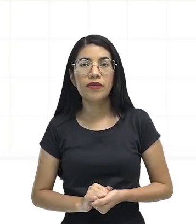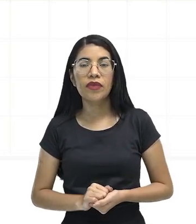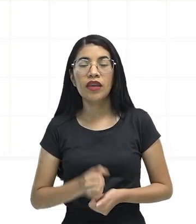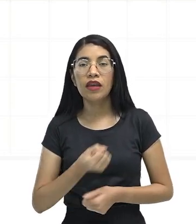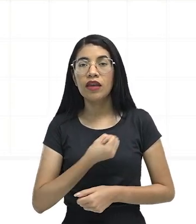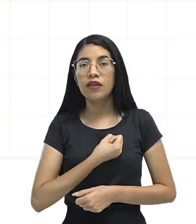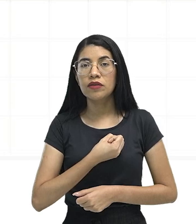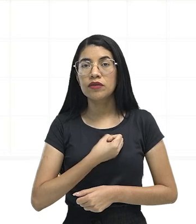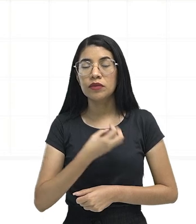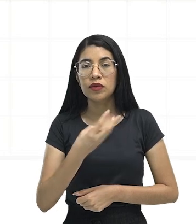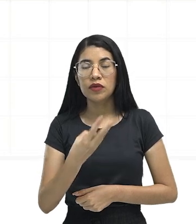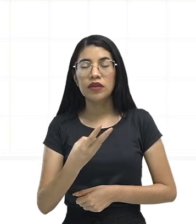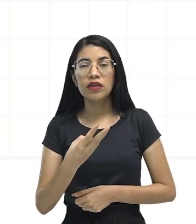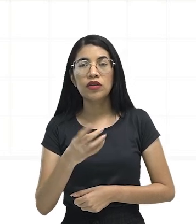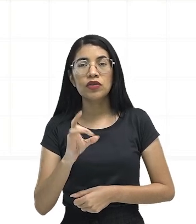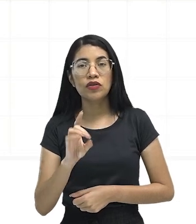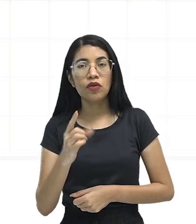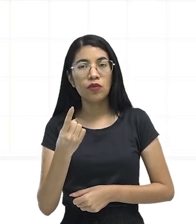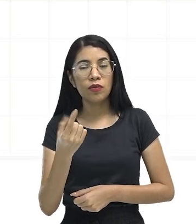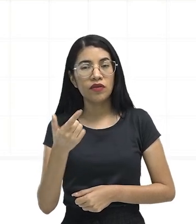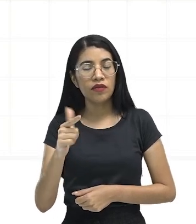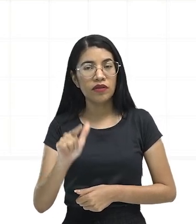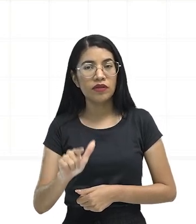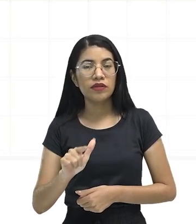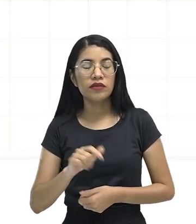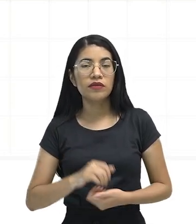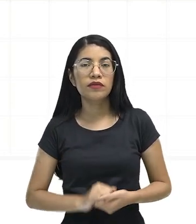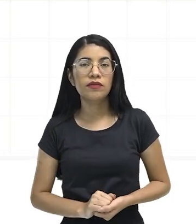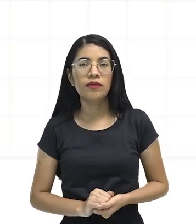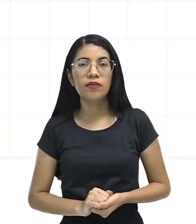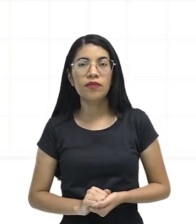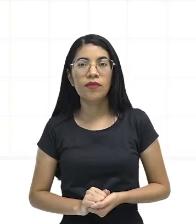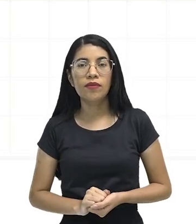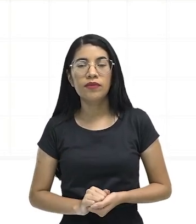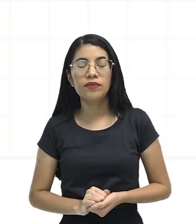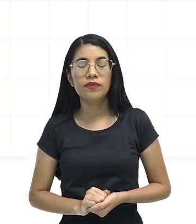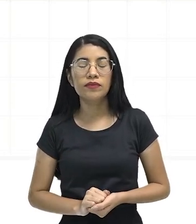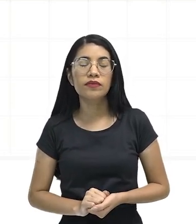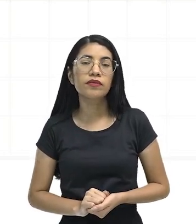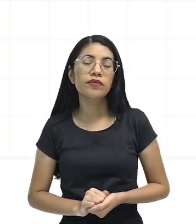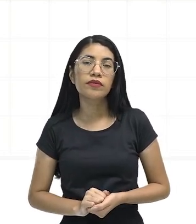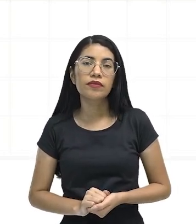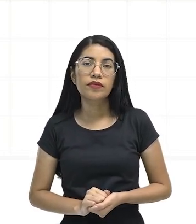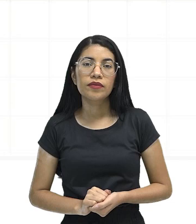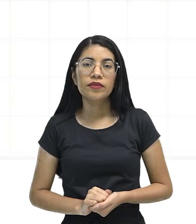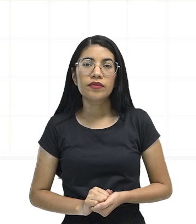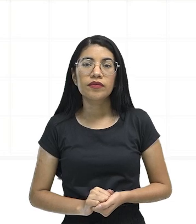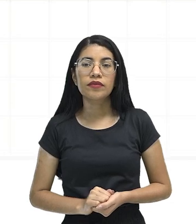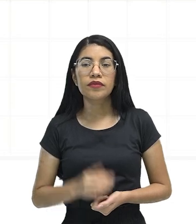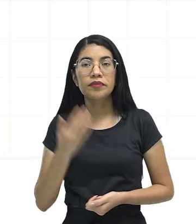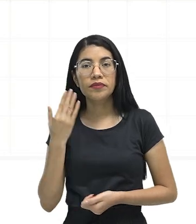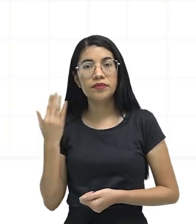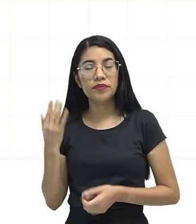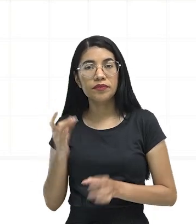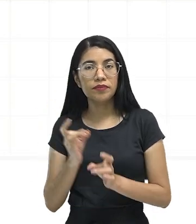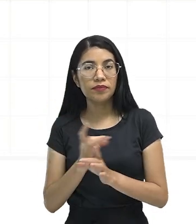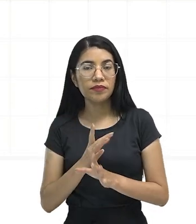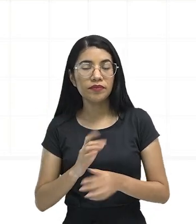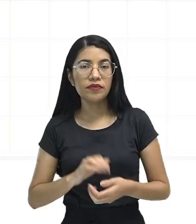número 3, apenas uma única vez, né? Somente uma única vez. Então aqui está.